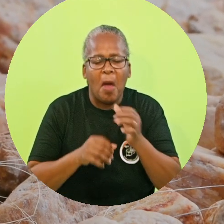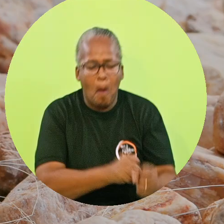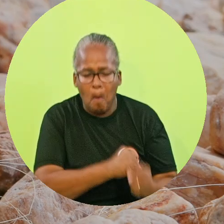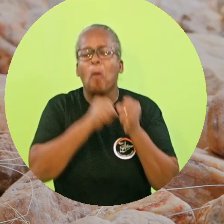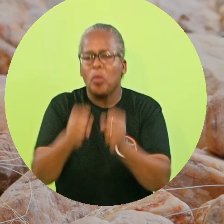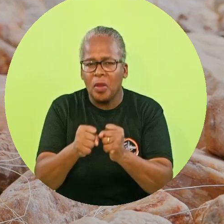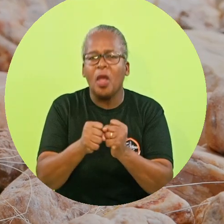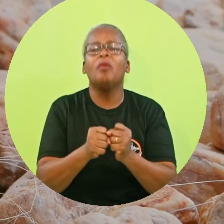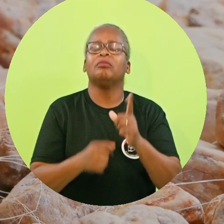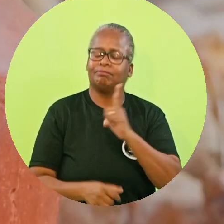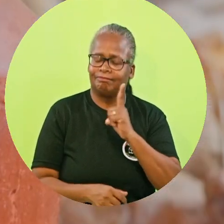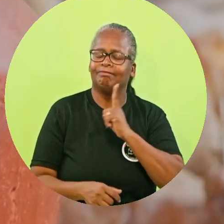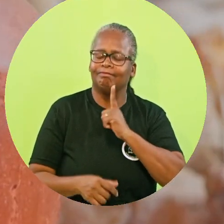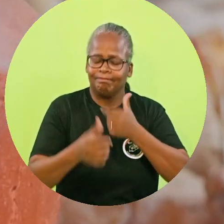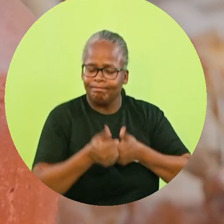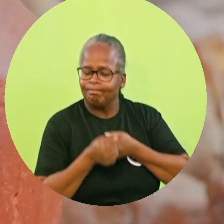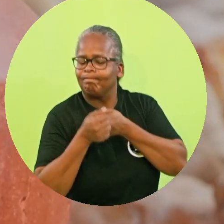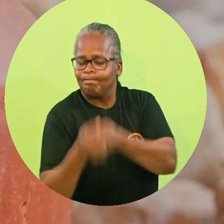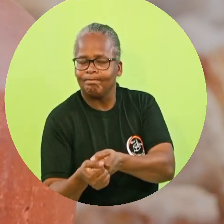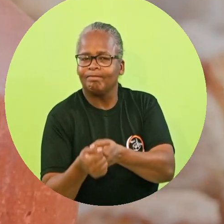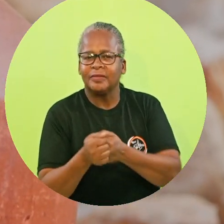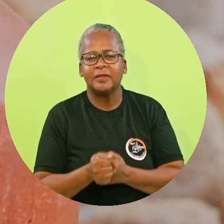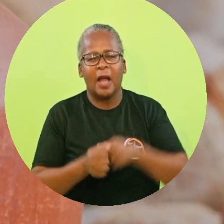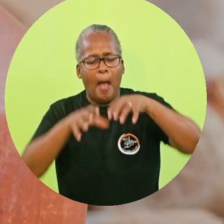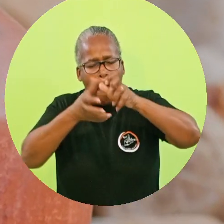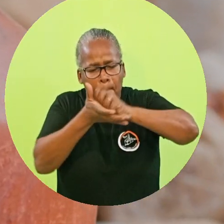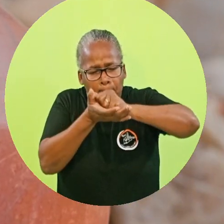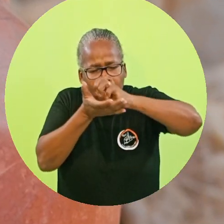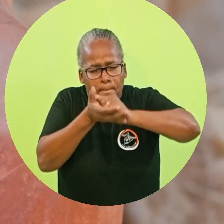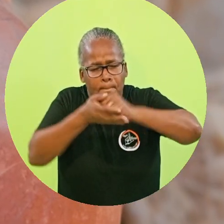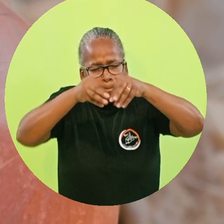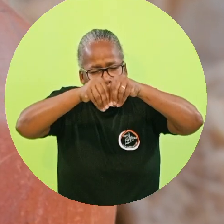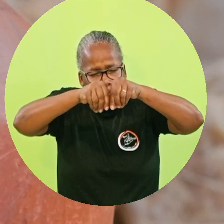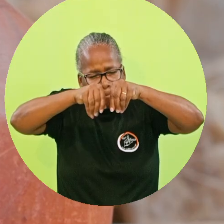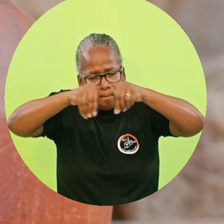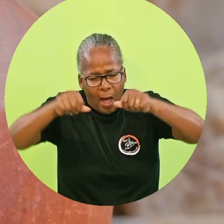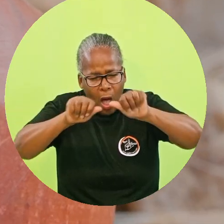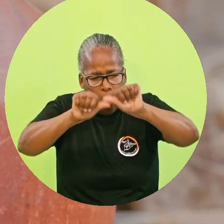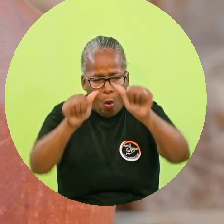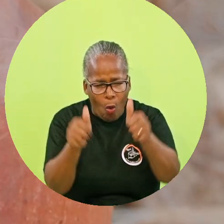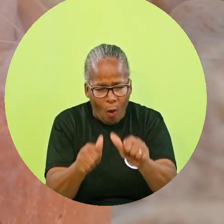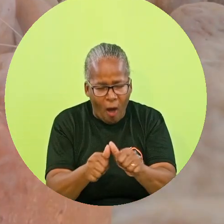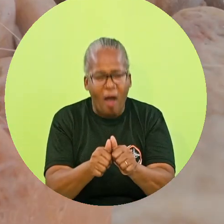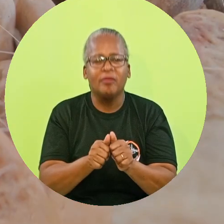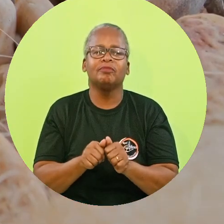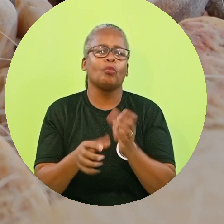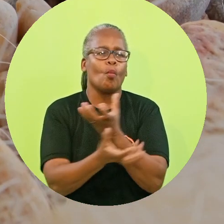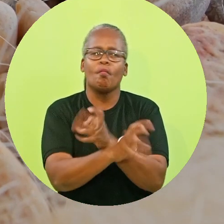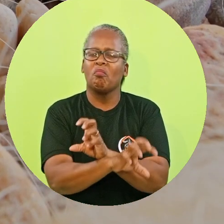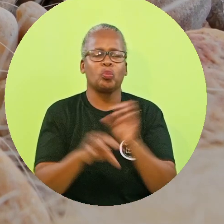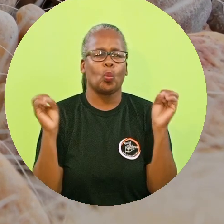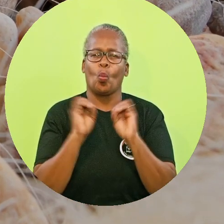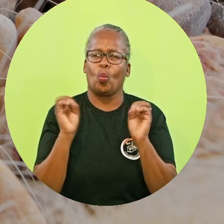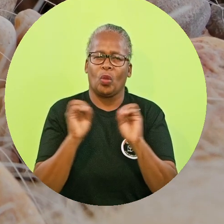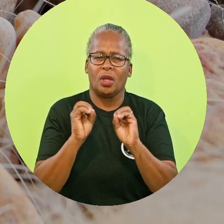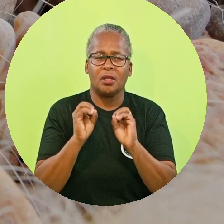preencheu esses espaços. Um útero de barro vazio, em um país que privatiza nascentes. Ao seu redor, os